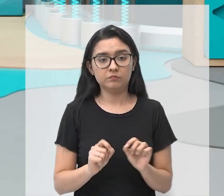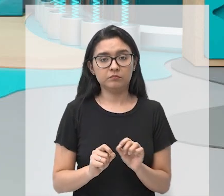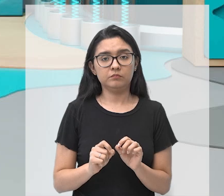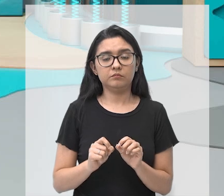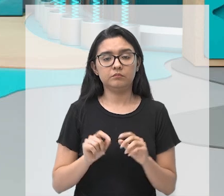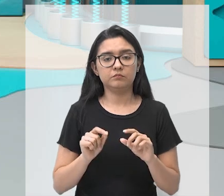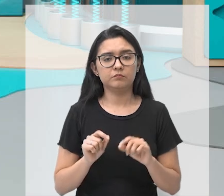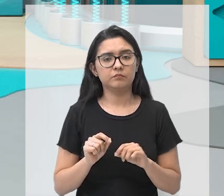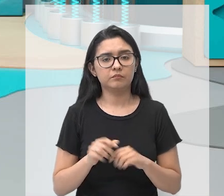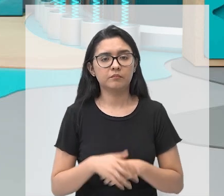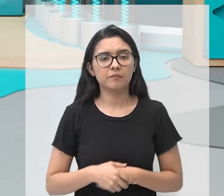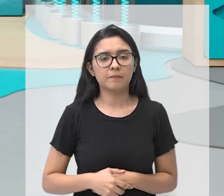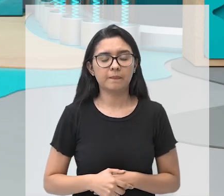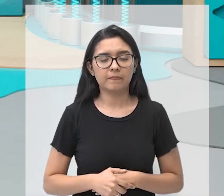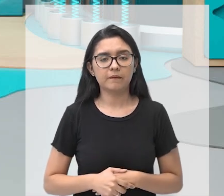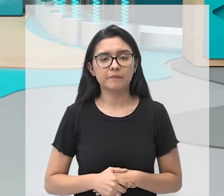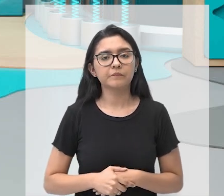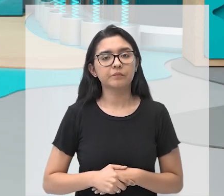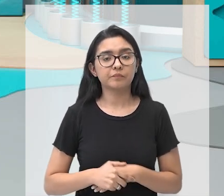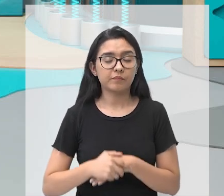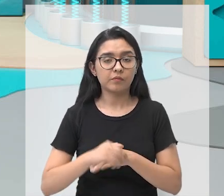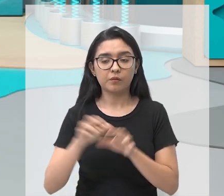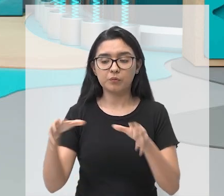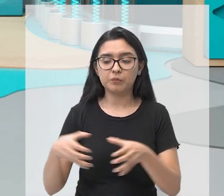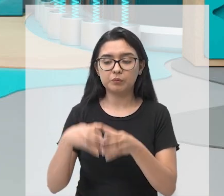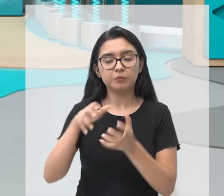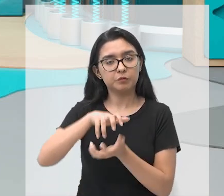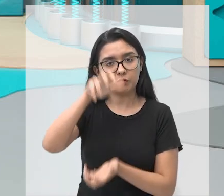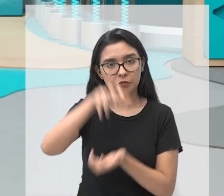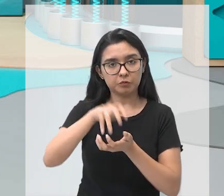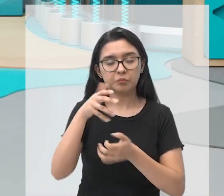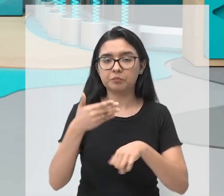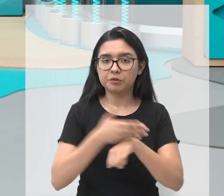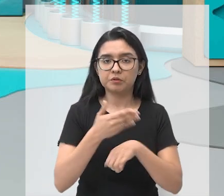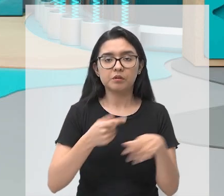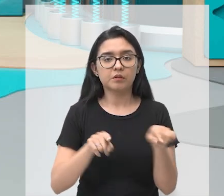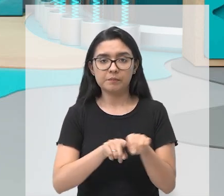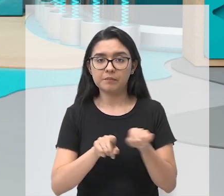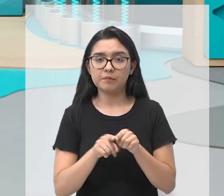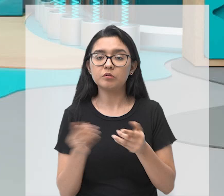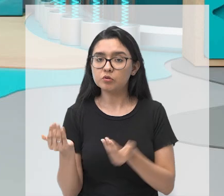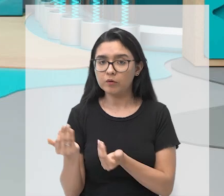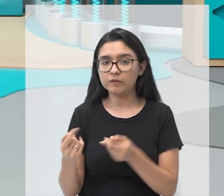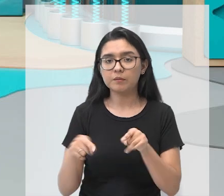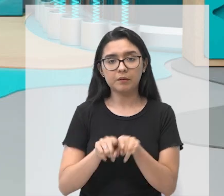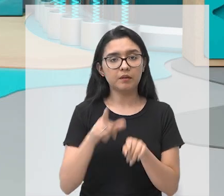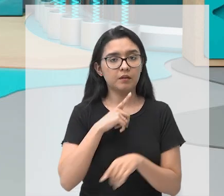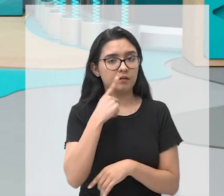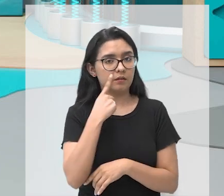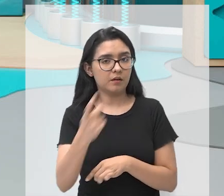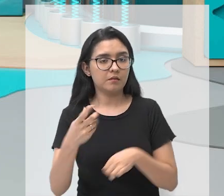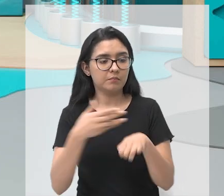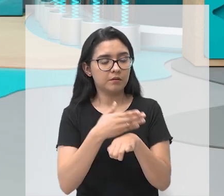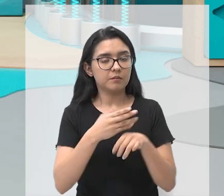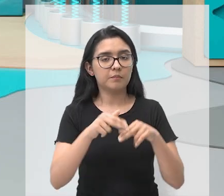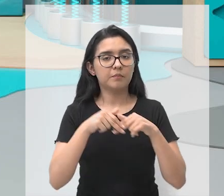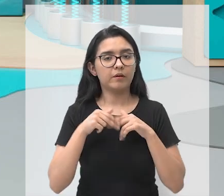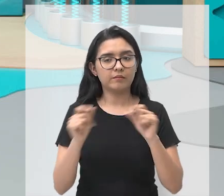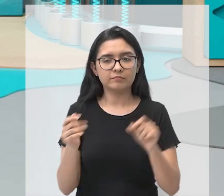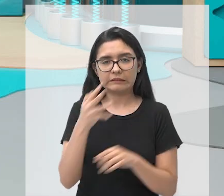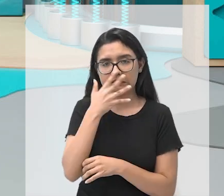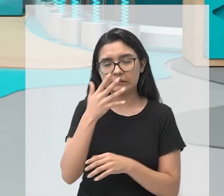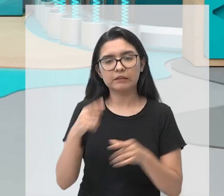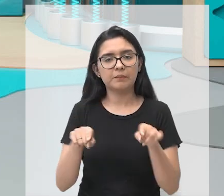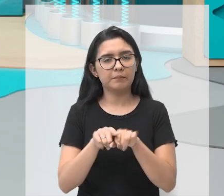extrema popularidade entre os idosos, mas ele também chama muito a atenção do público jovem. Isso porque é